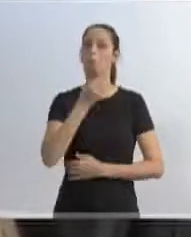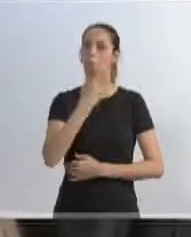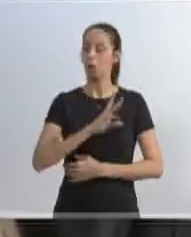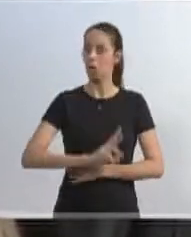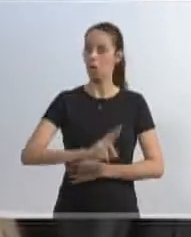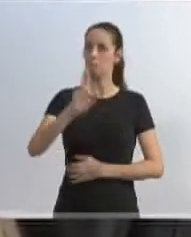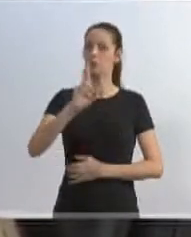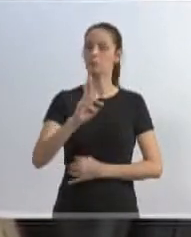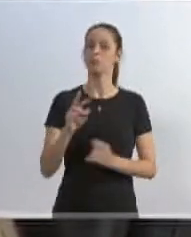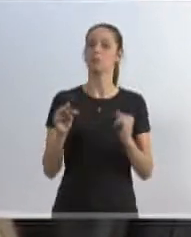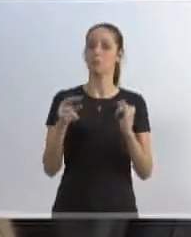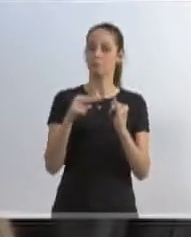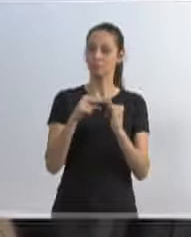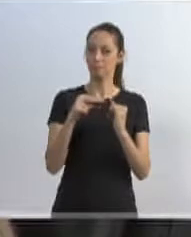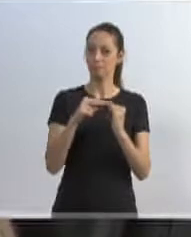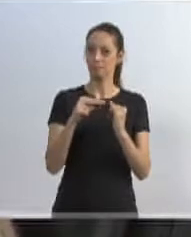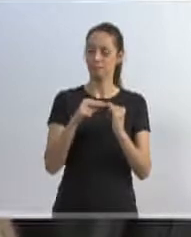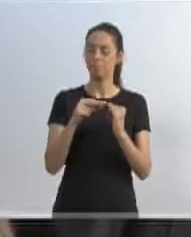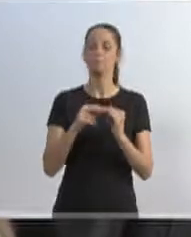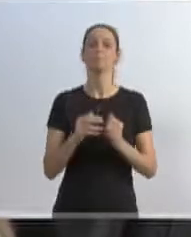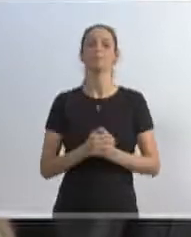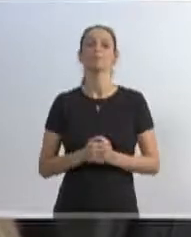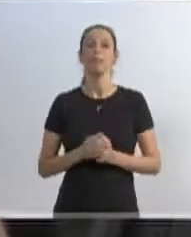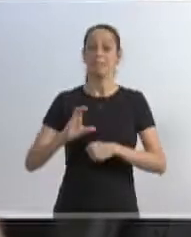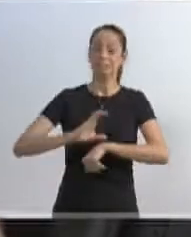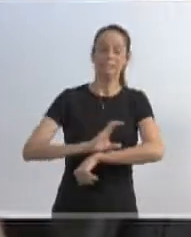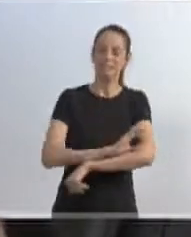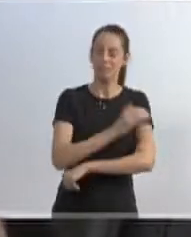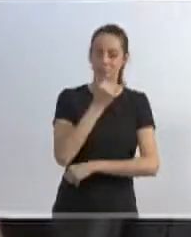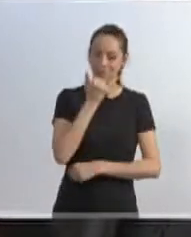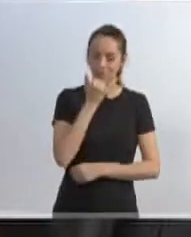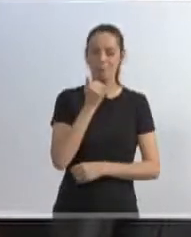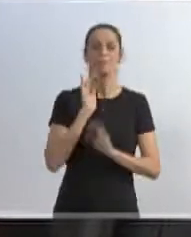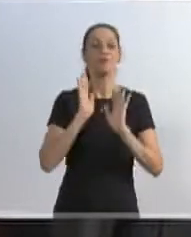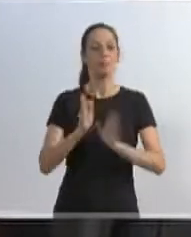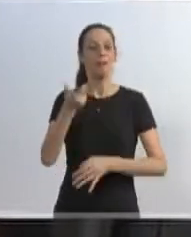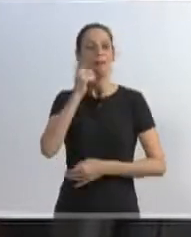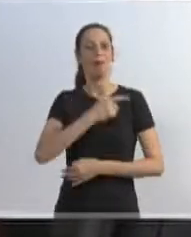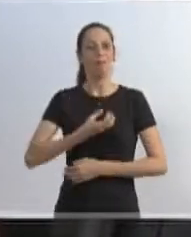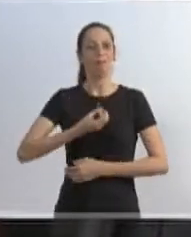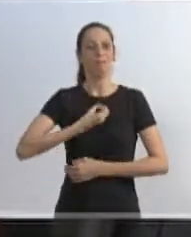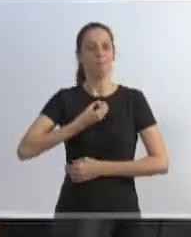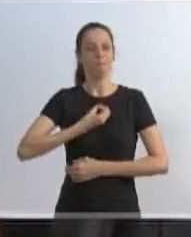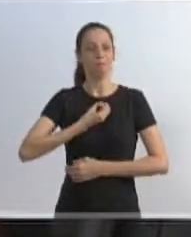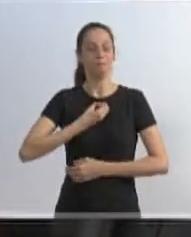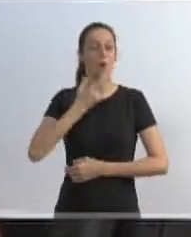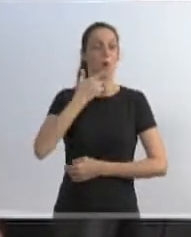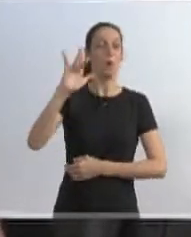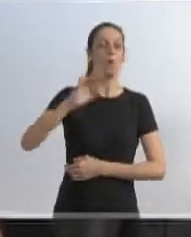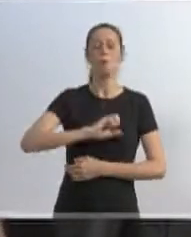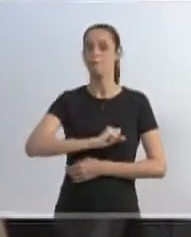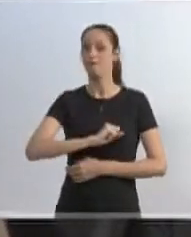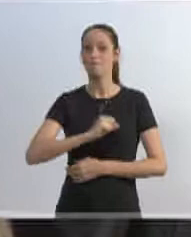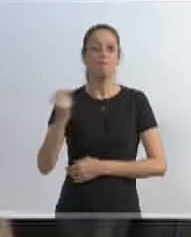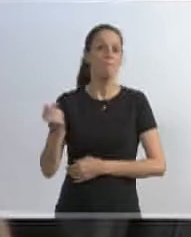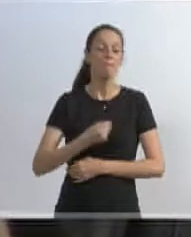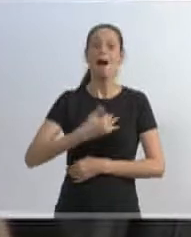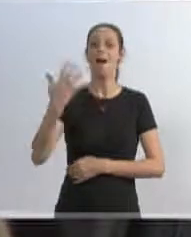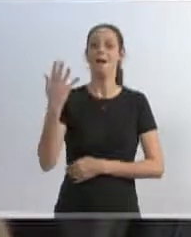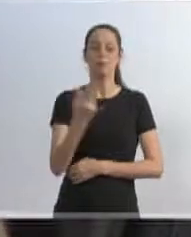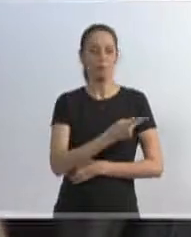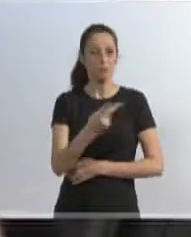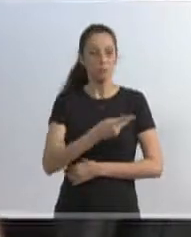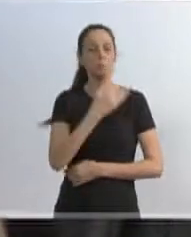Central e a nossa cidade em vários campeonatos. Medalha de ouro em vários eventos, Catá, Comitê, então são